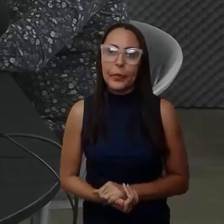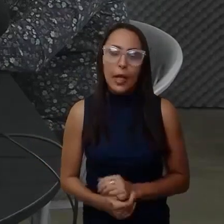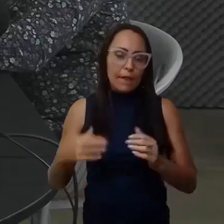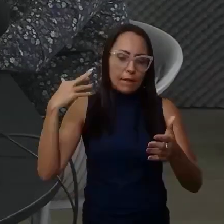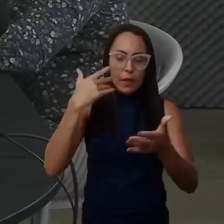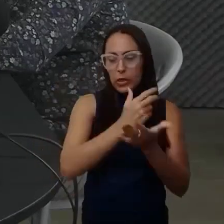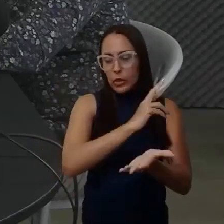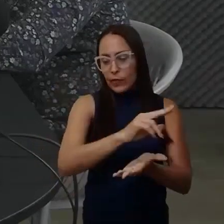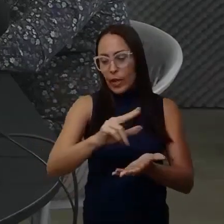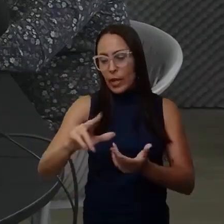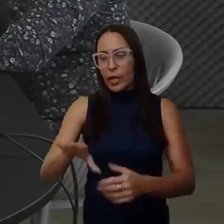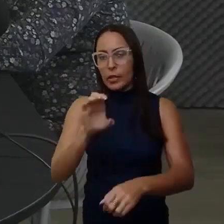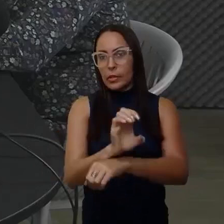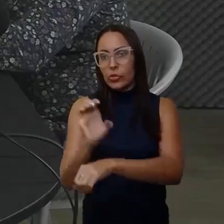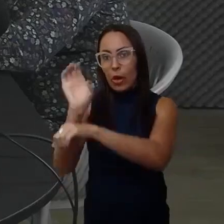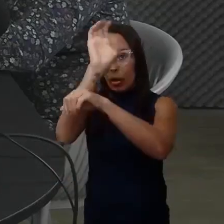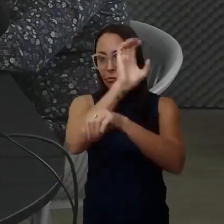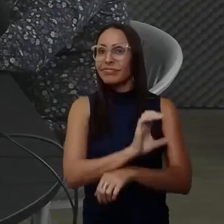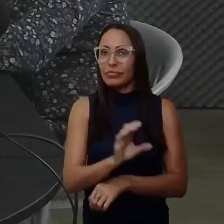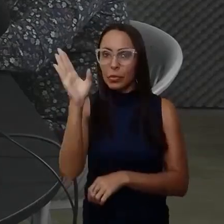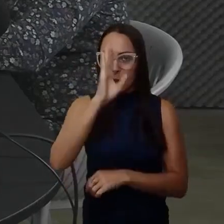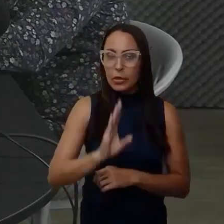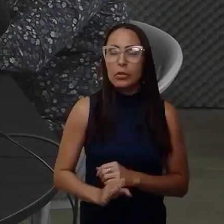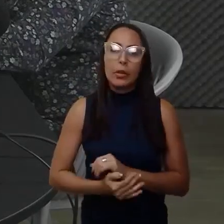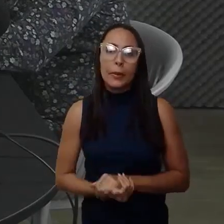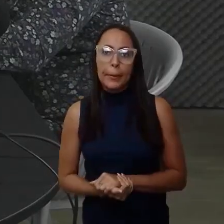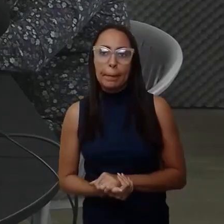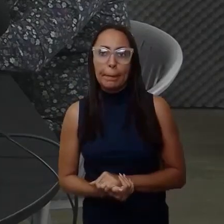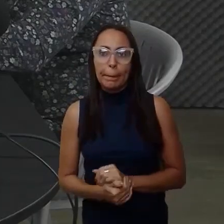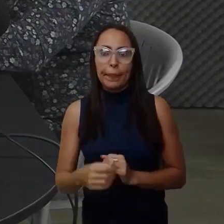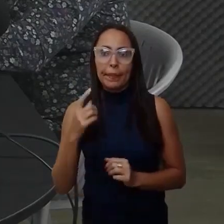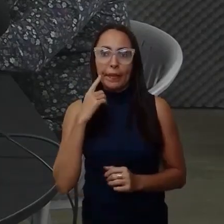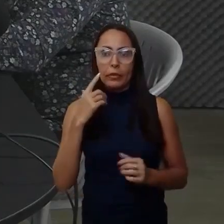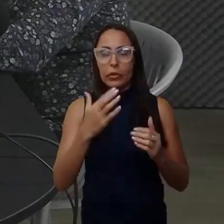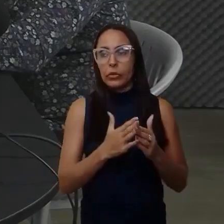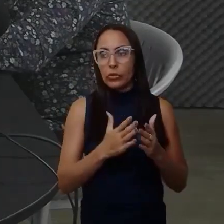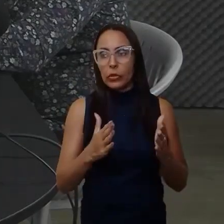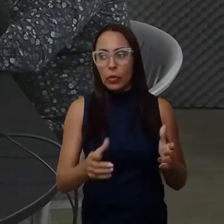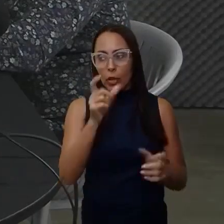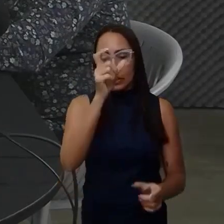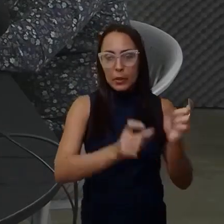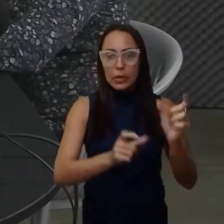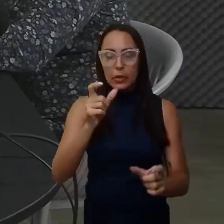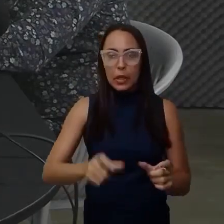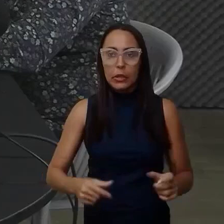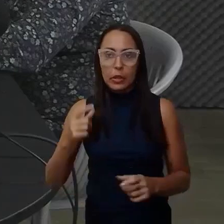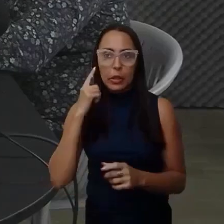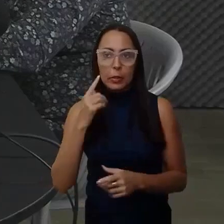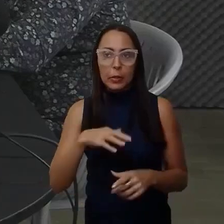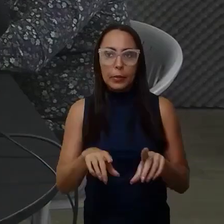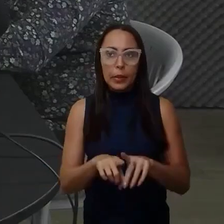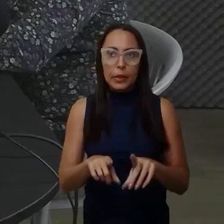diferentes estados do Brasil. Aí a gente chegou nesse leque de personagens, né, que tem desde muito conhecidas